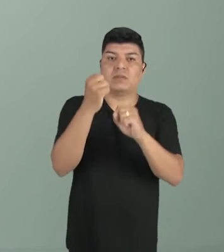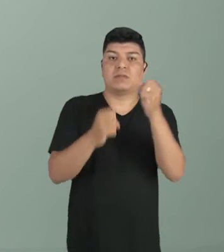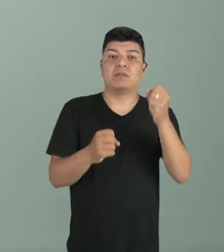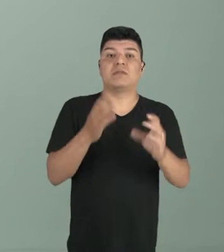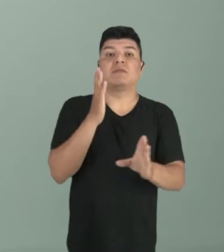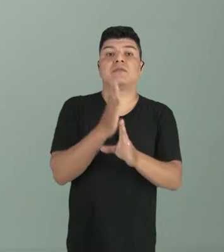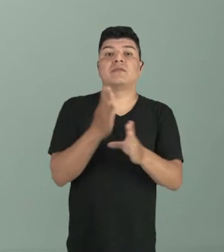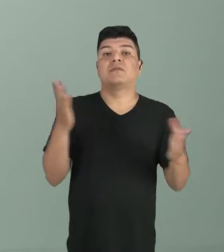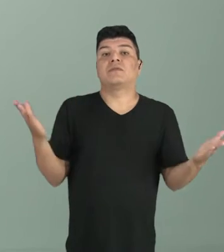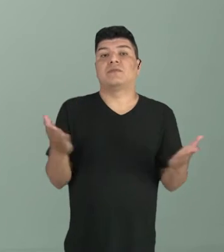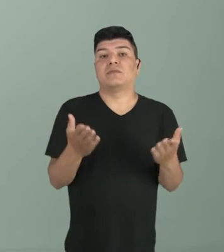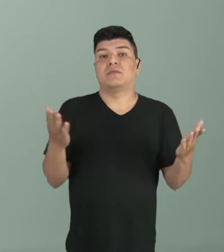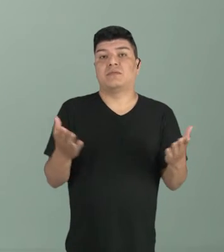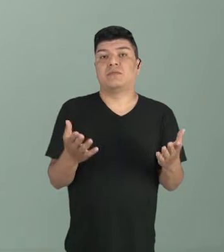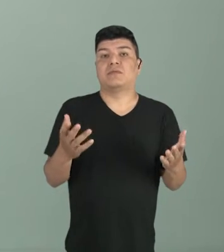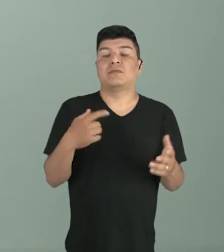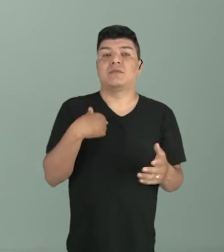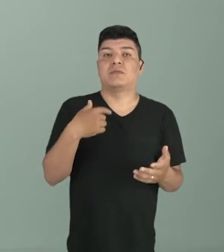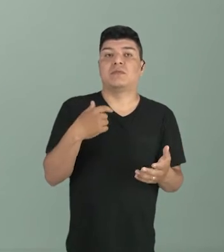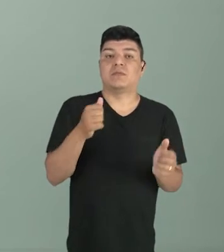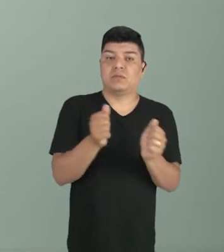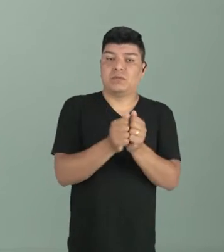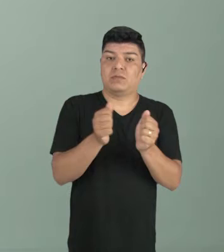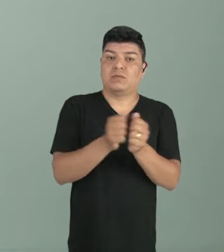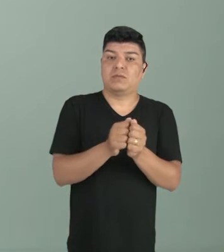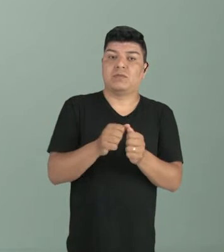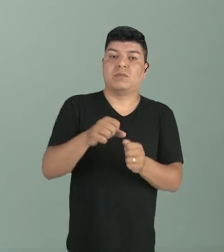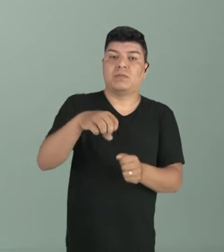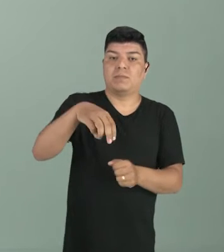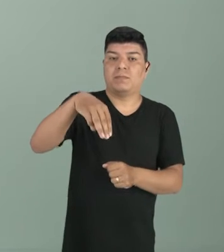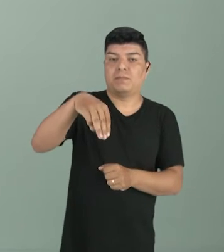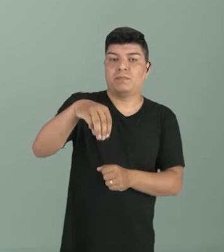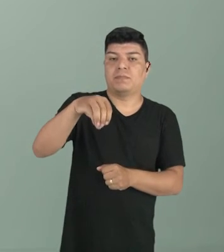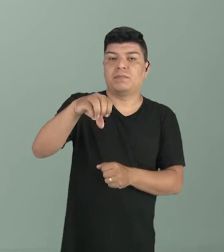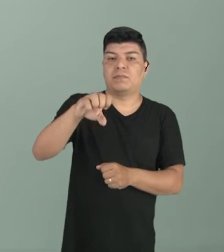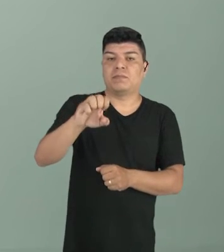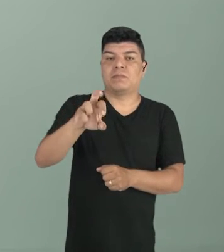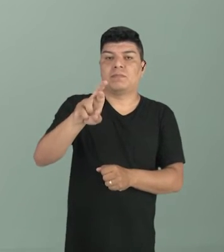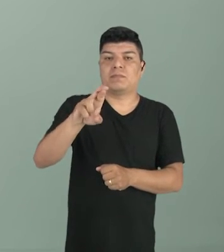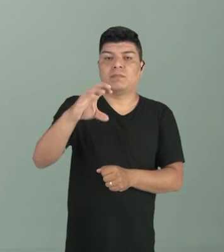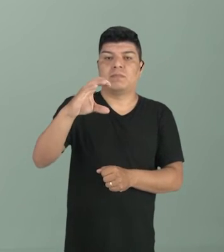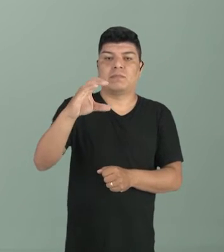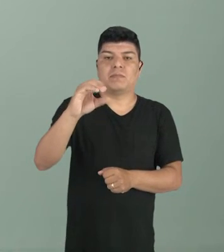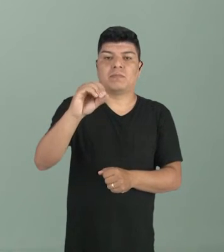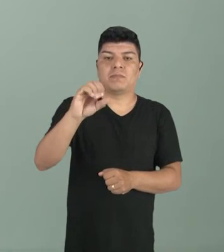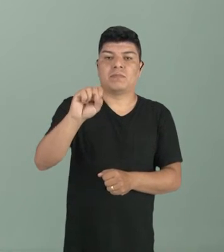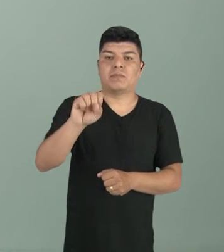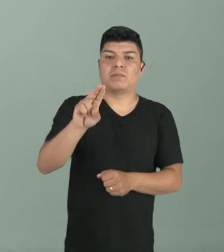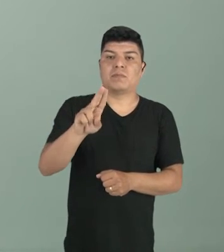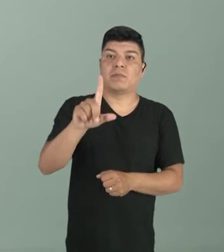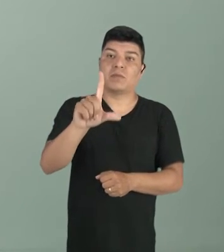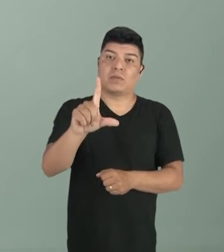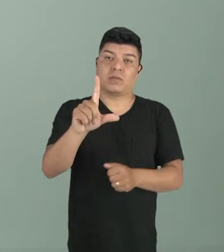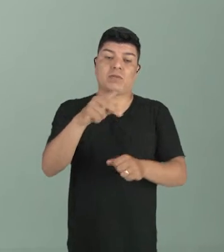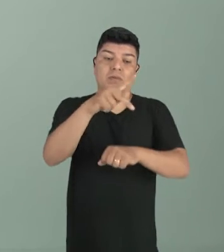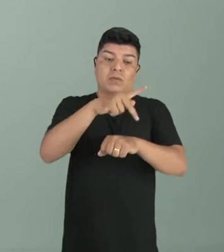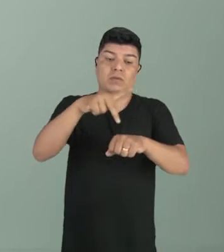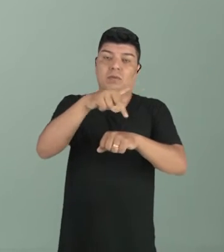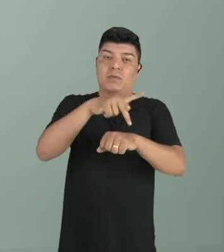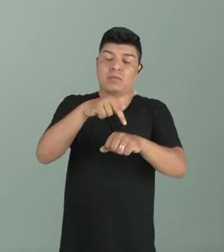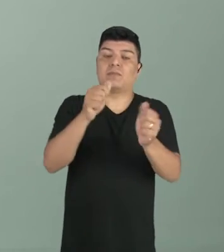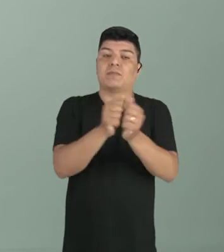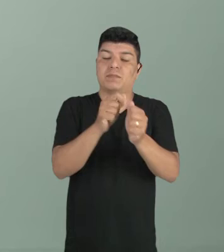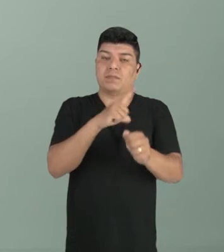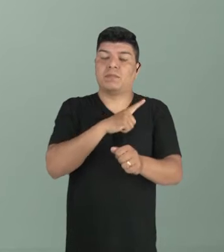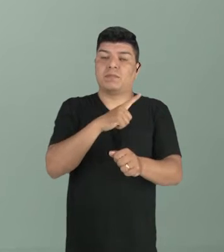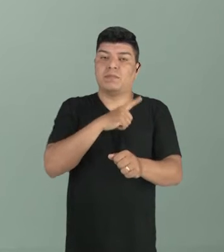agora, com a questão dos blocos econômicos, fazendo parte do Mercosul, a circulação aí de bens entre os países que compõem aí o